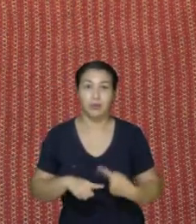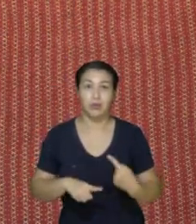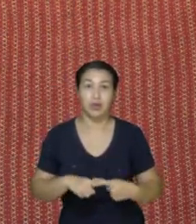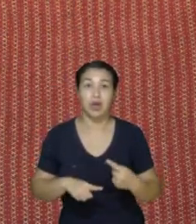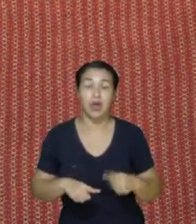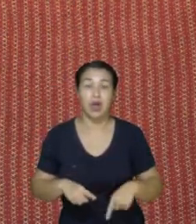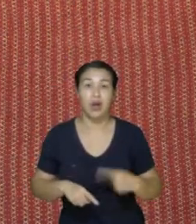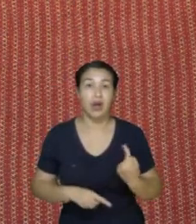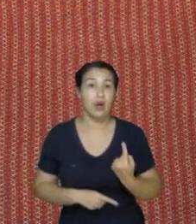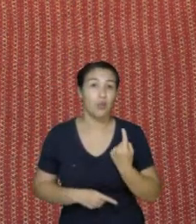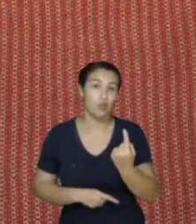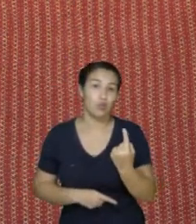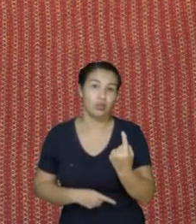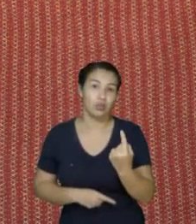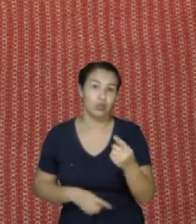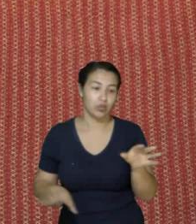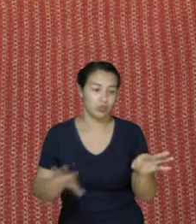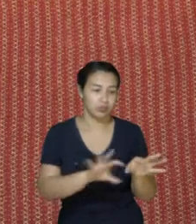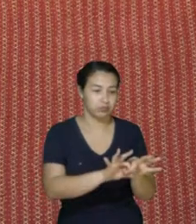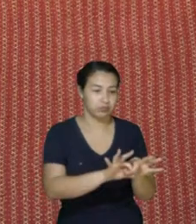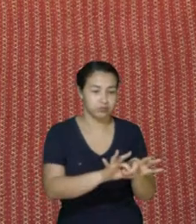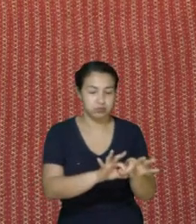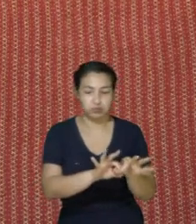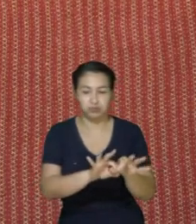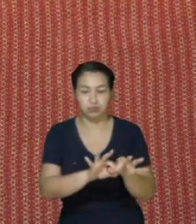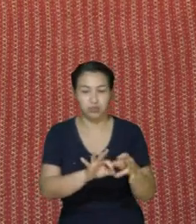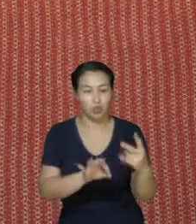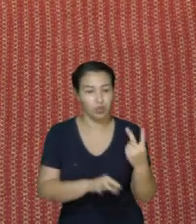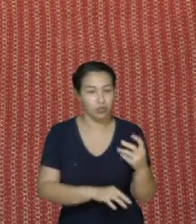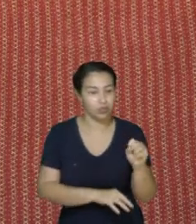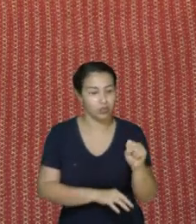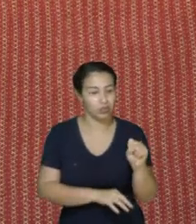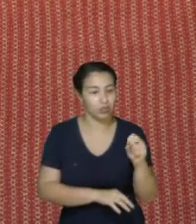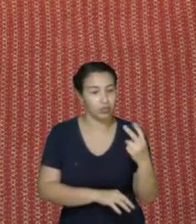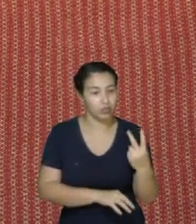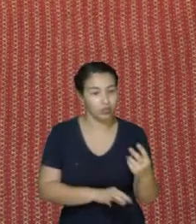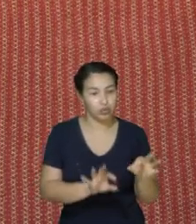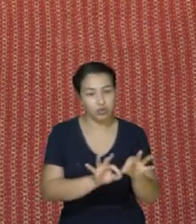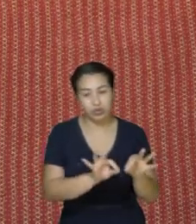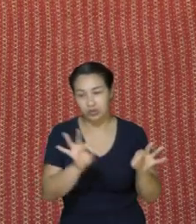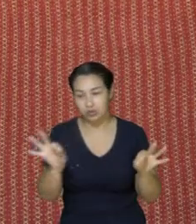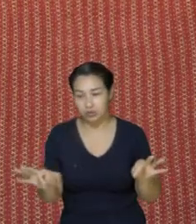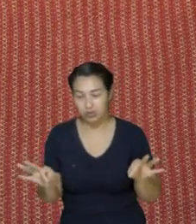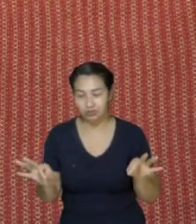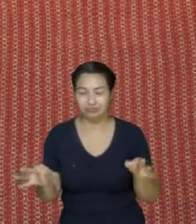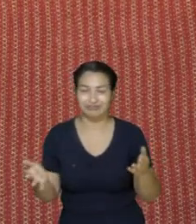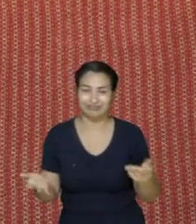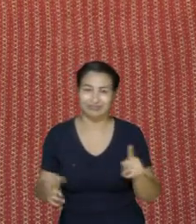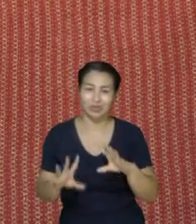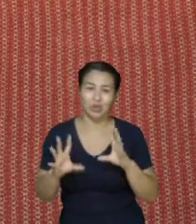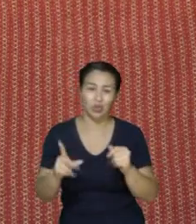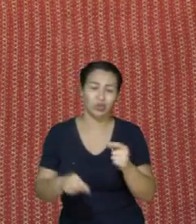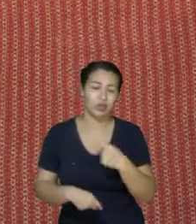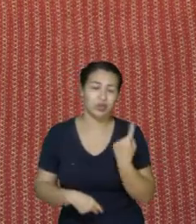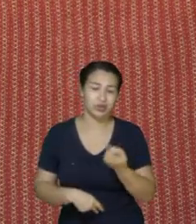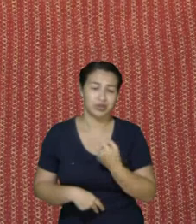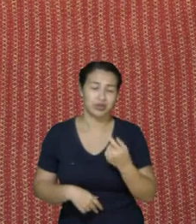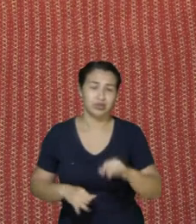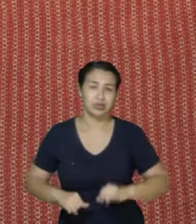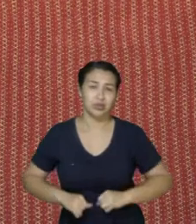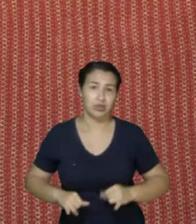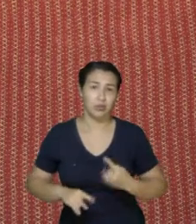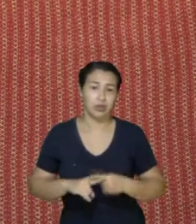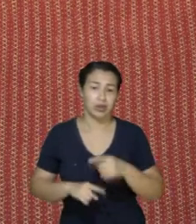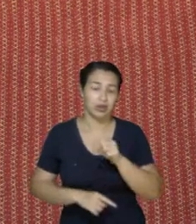único acesso que liga a 282. E hoje, nós todos lá estamos sofrendo, porque a